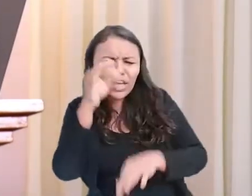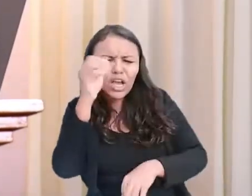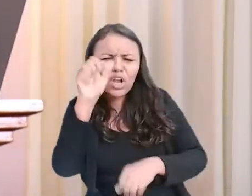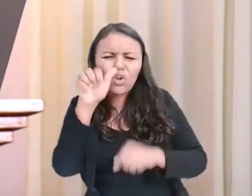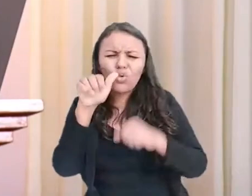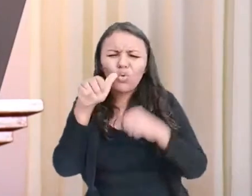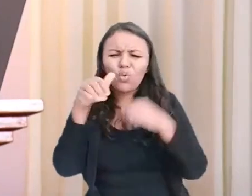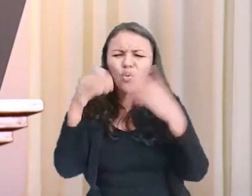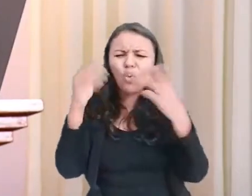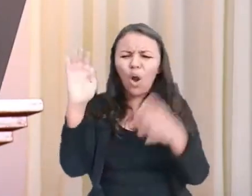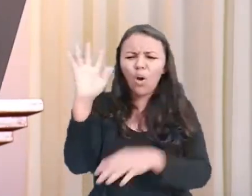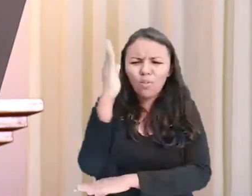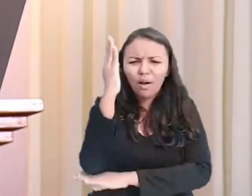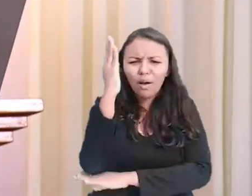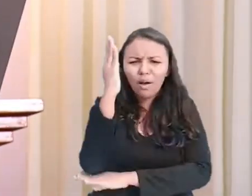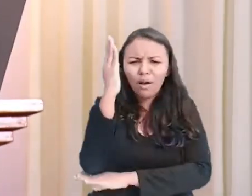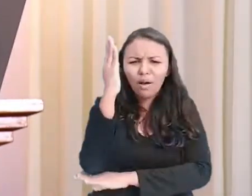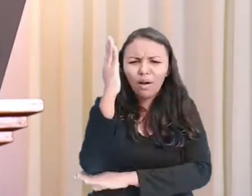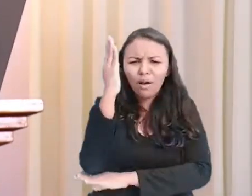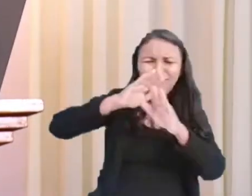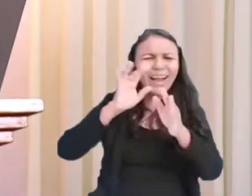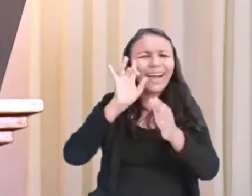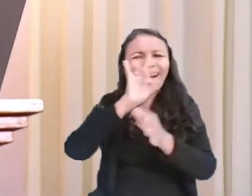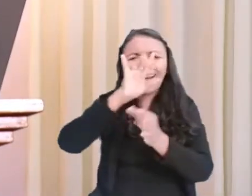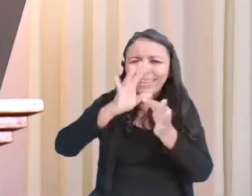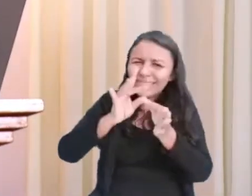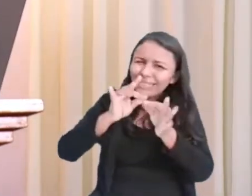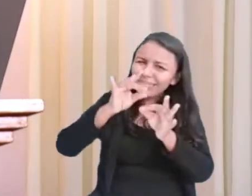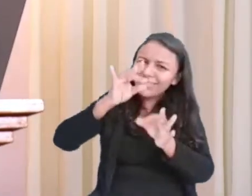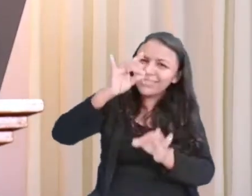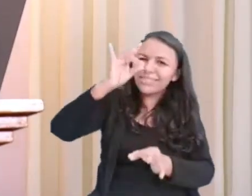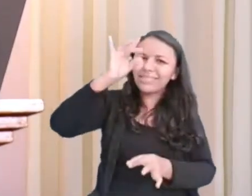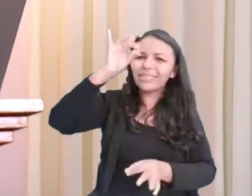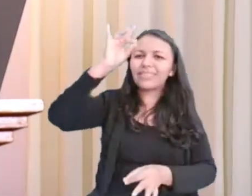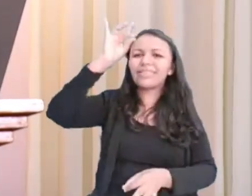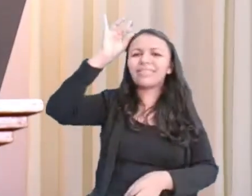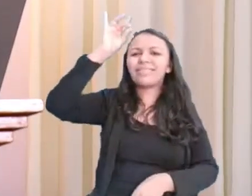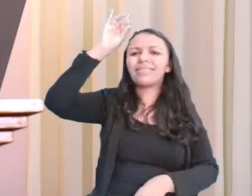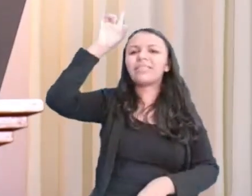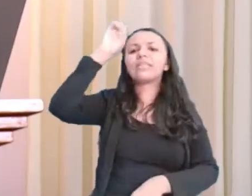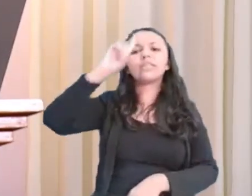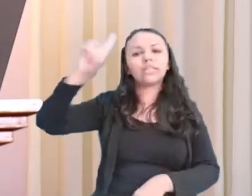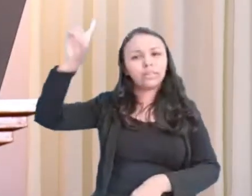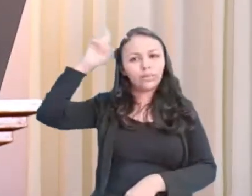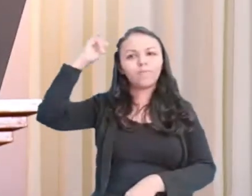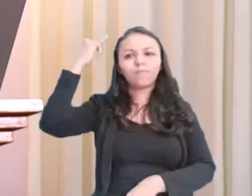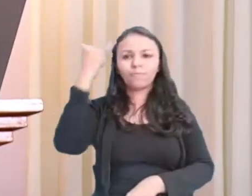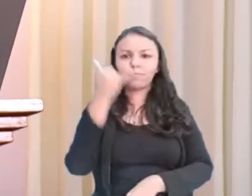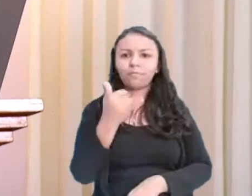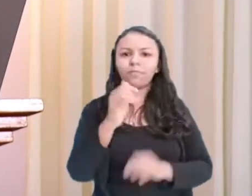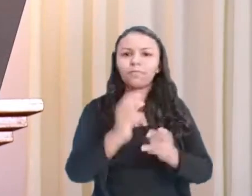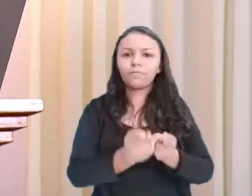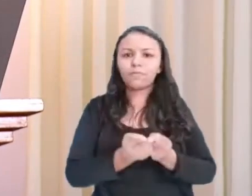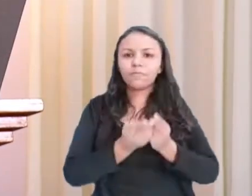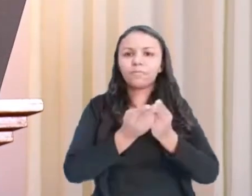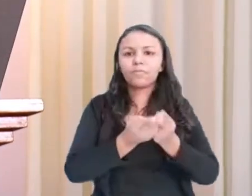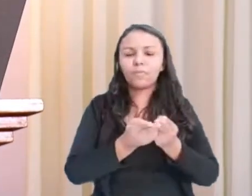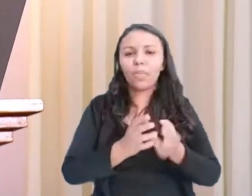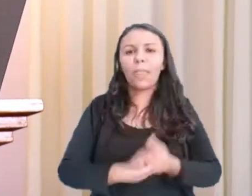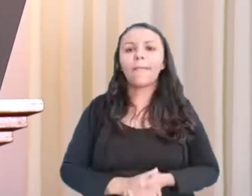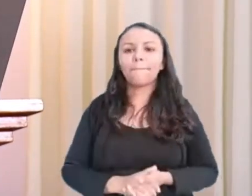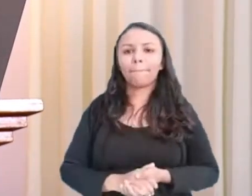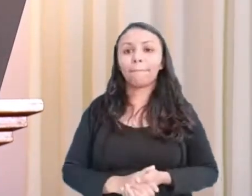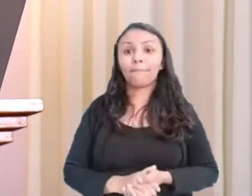calafetação, cada minúcia do projeto, cada detalhe desse projeto foi passado para Noé. E Noé, diz a palavra de Deus, que